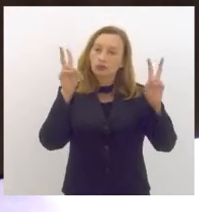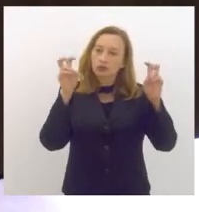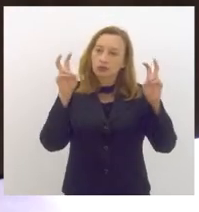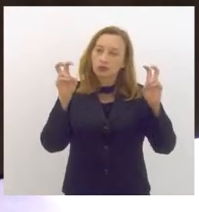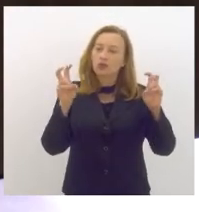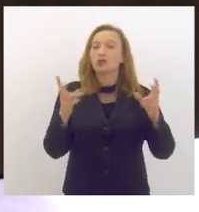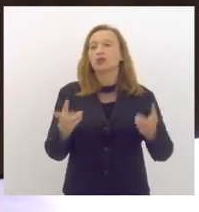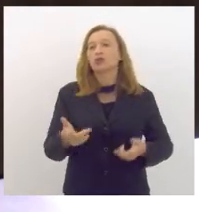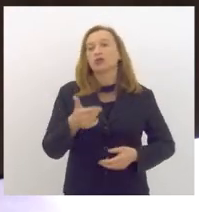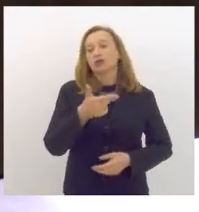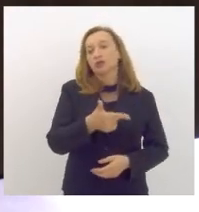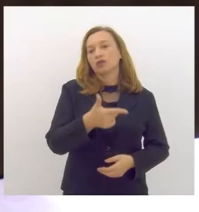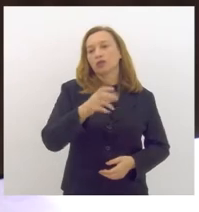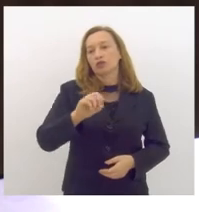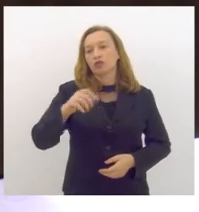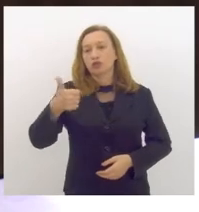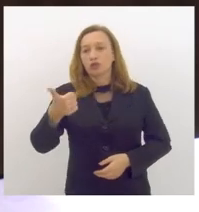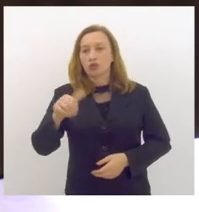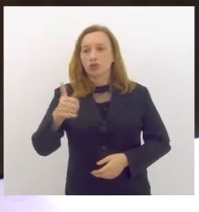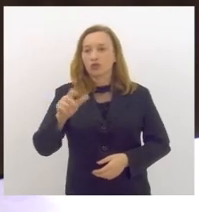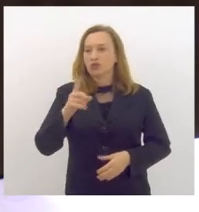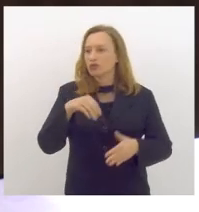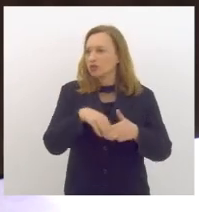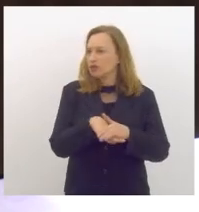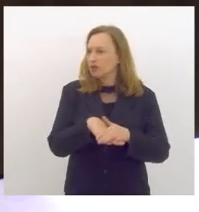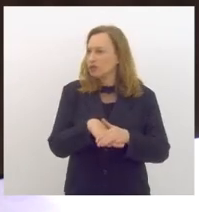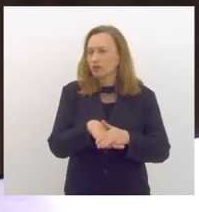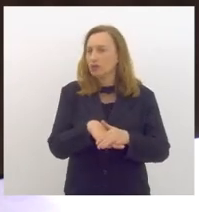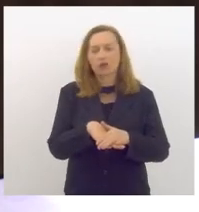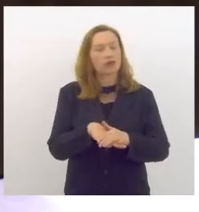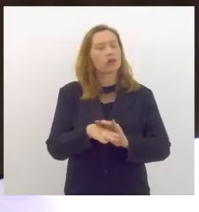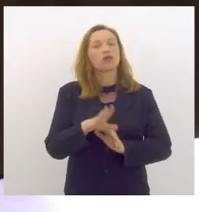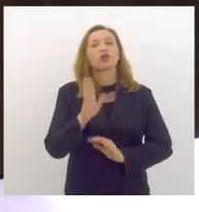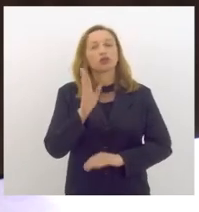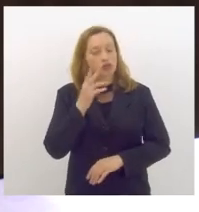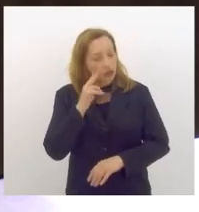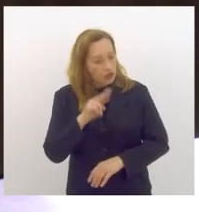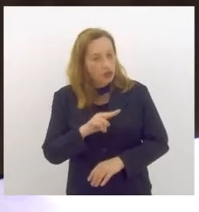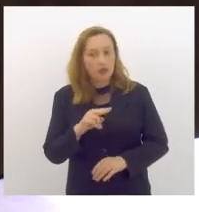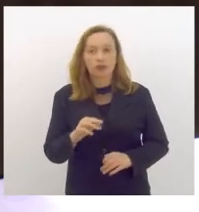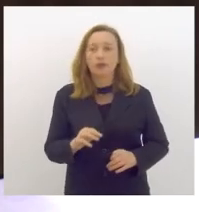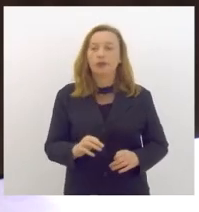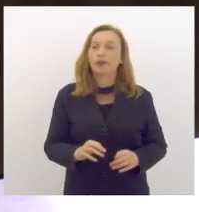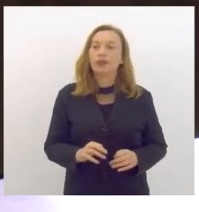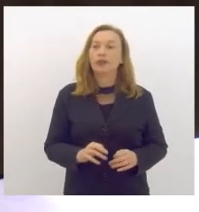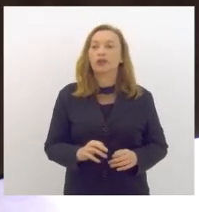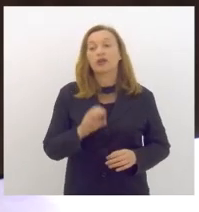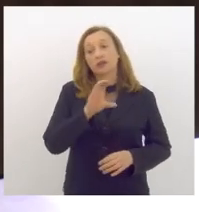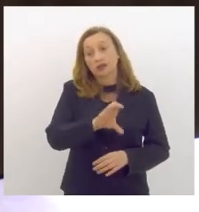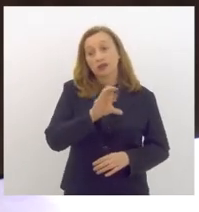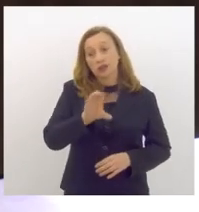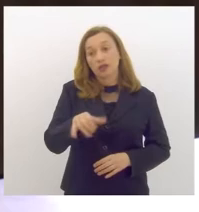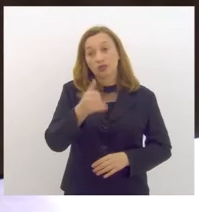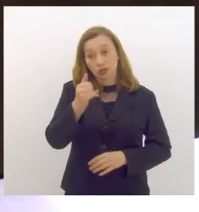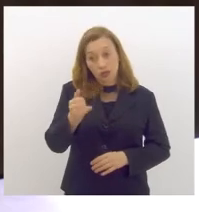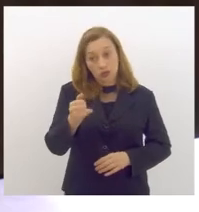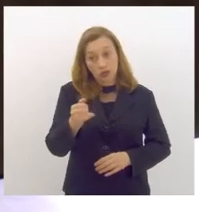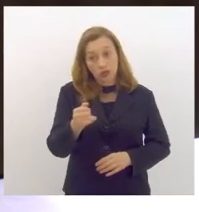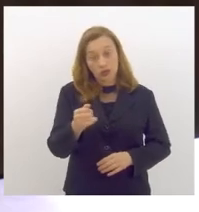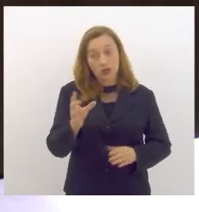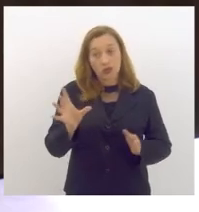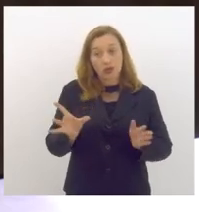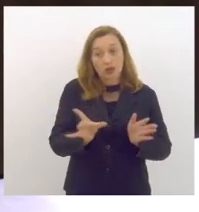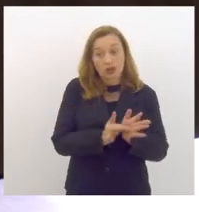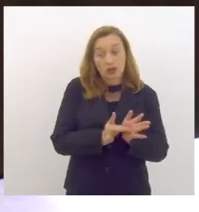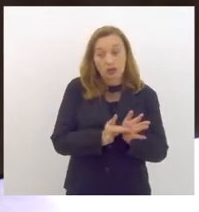desde 2011. Não foi arquivado, não, deputado? Não, senhor, eu já verifiquei. Tanto é que a CCJ